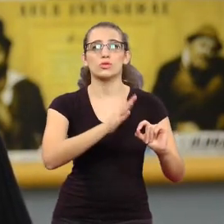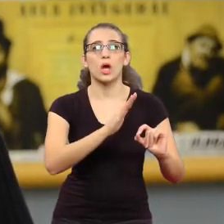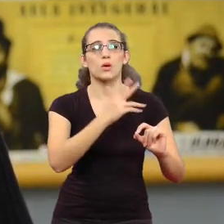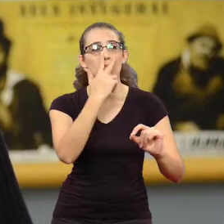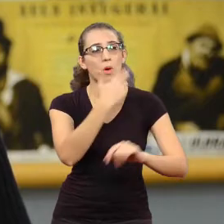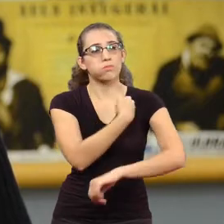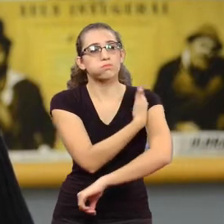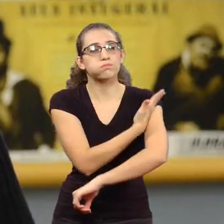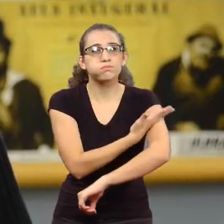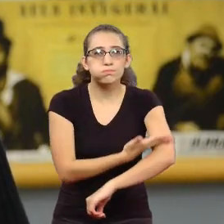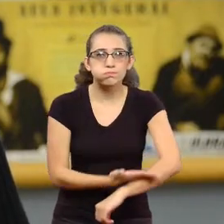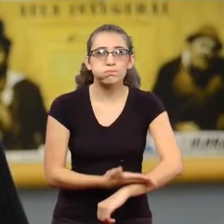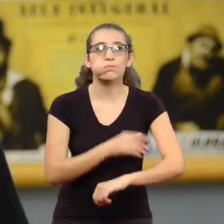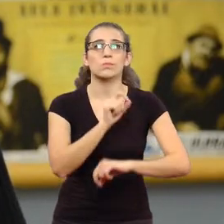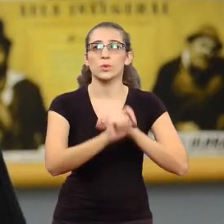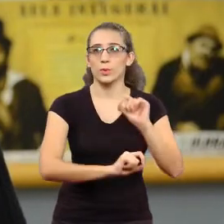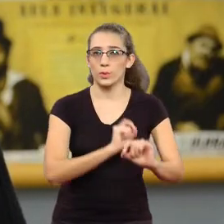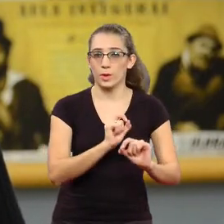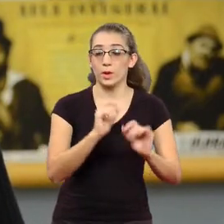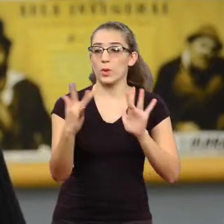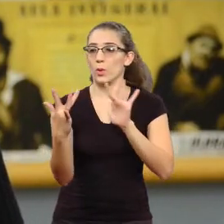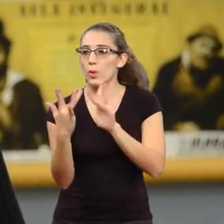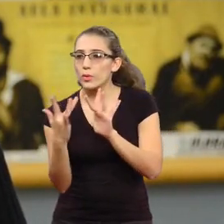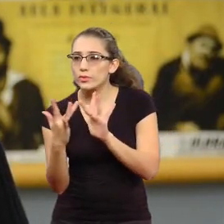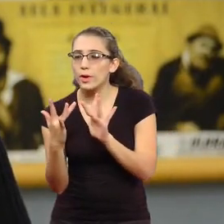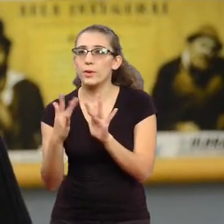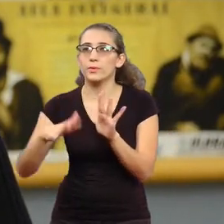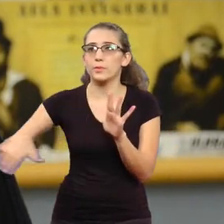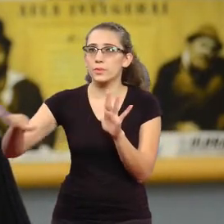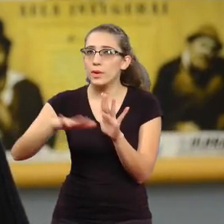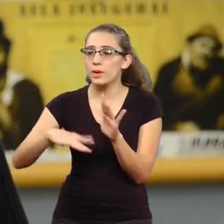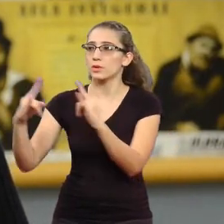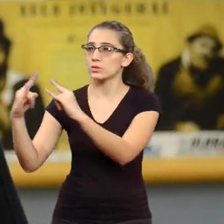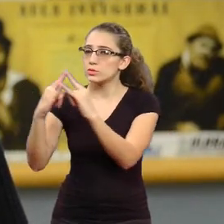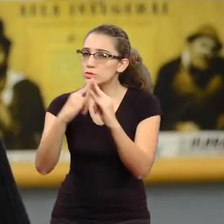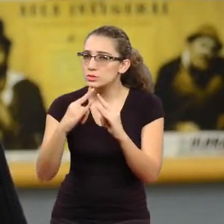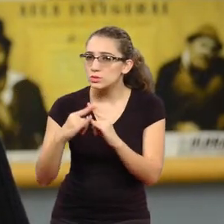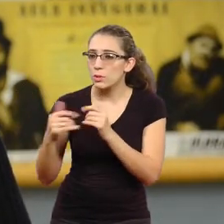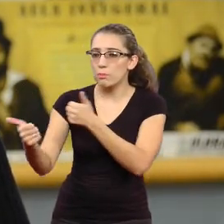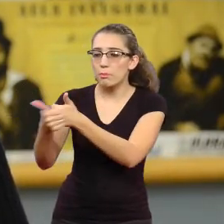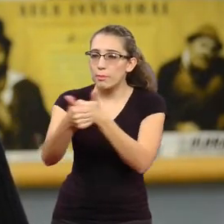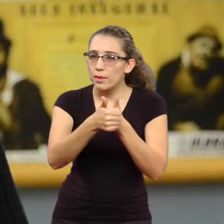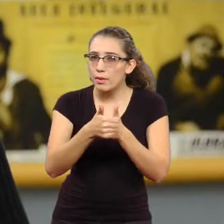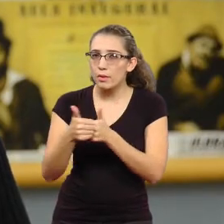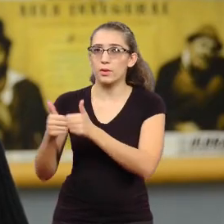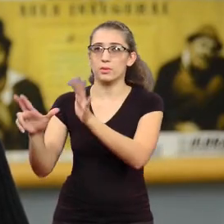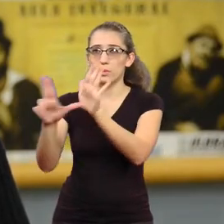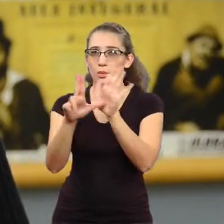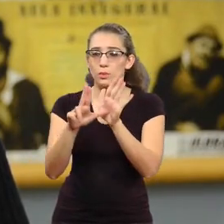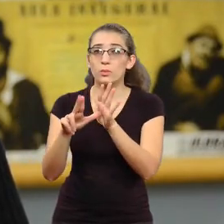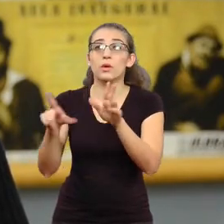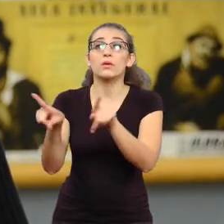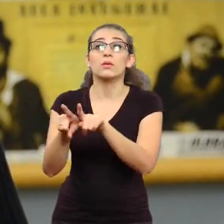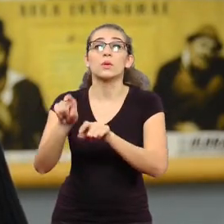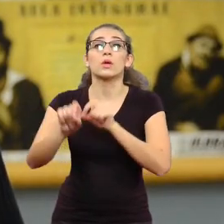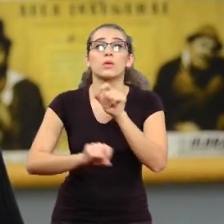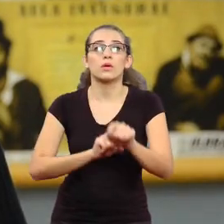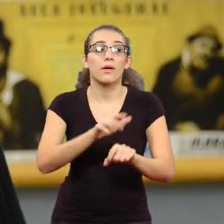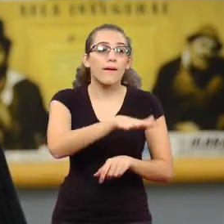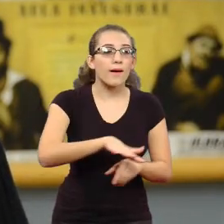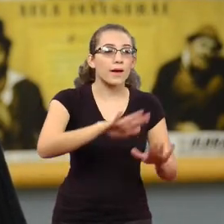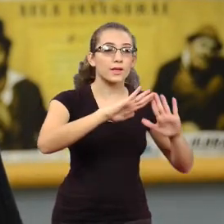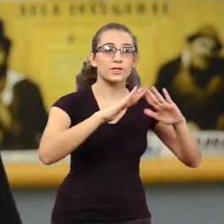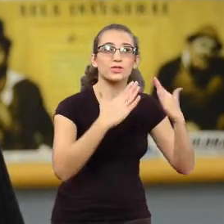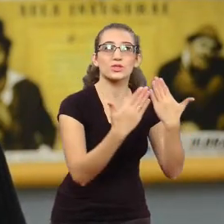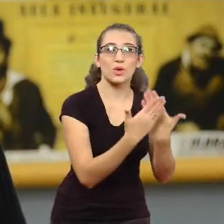extensão, seja através do contato com instituições da nossa região e principalmente com o sistema